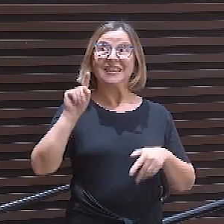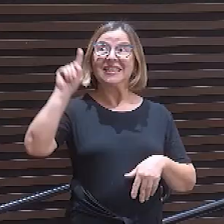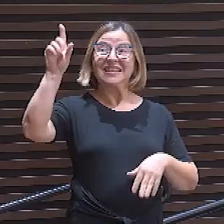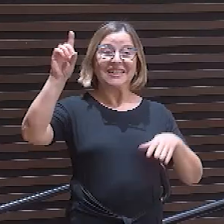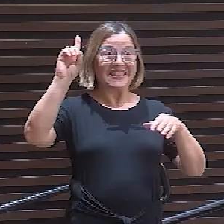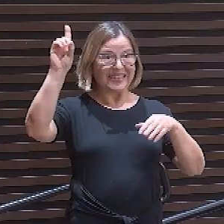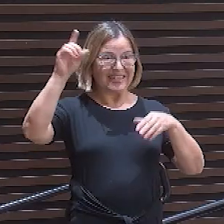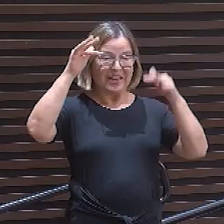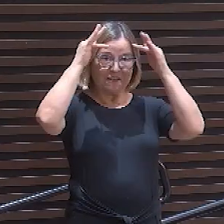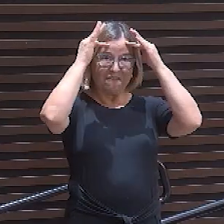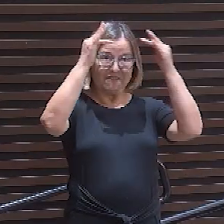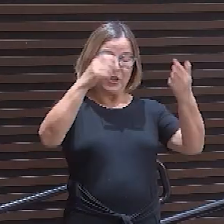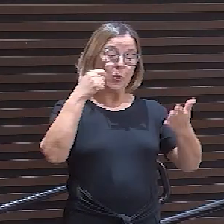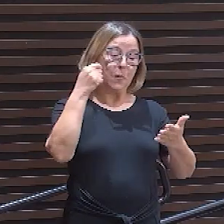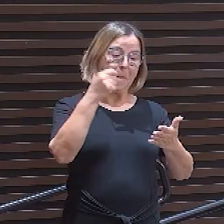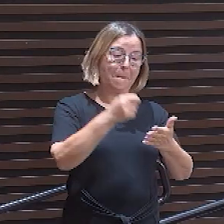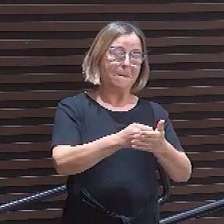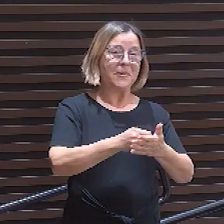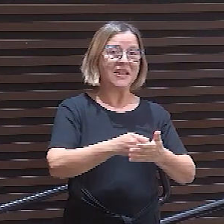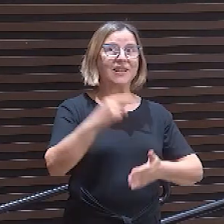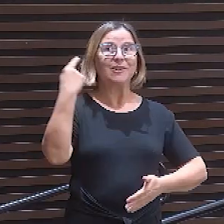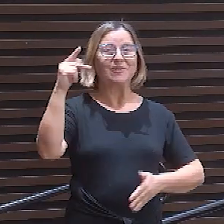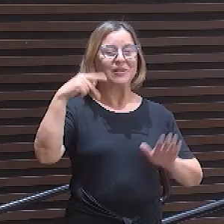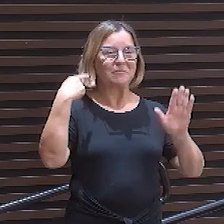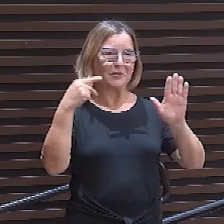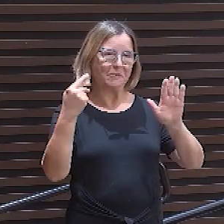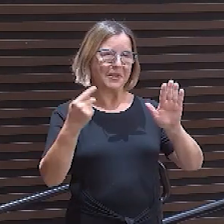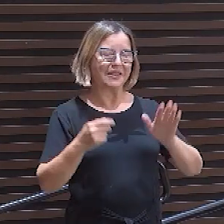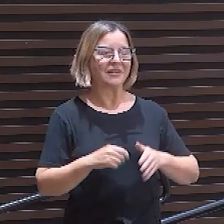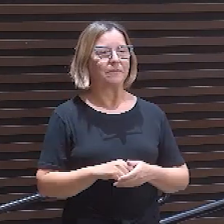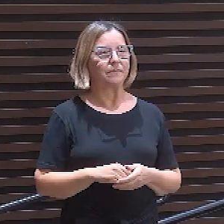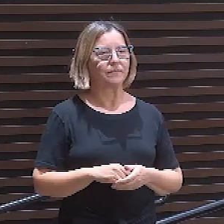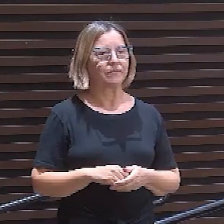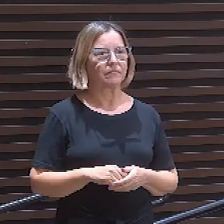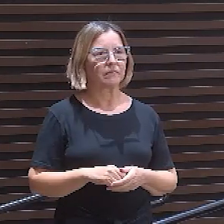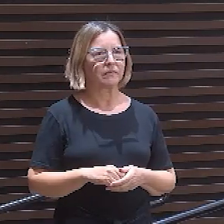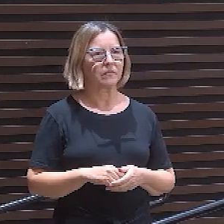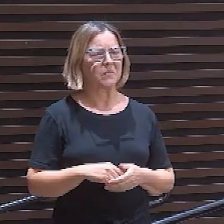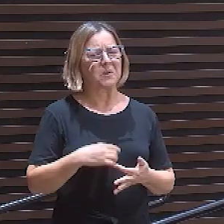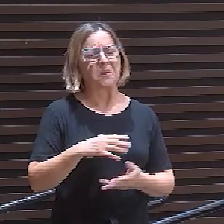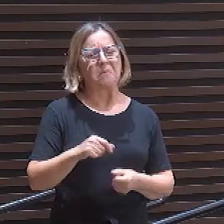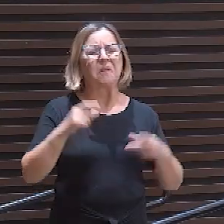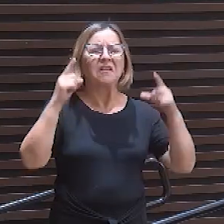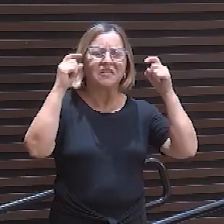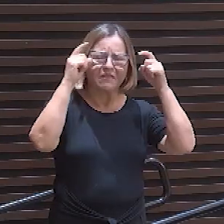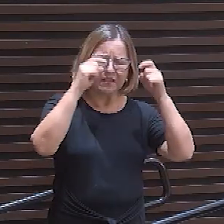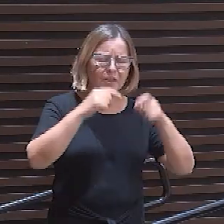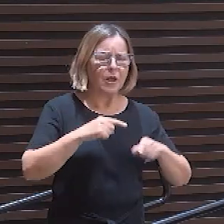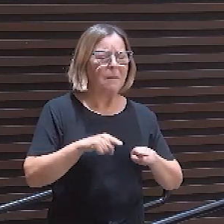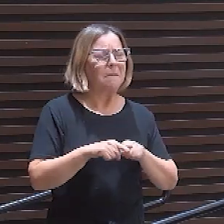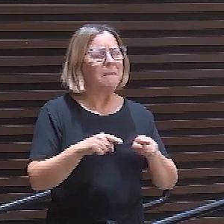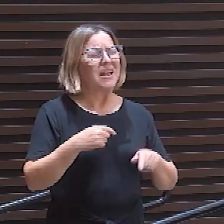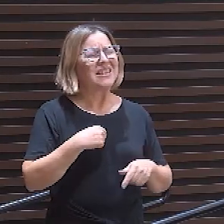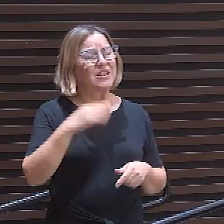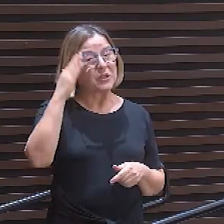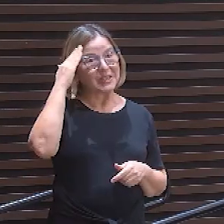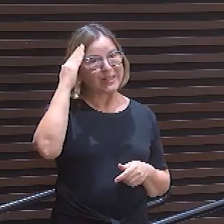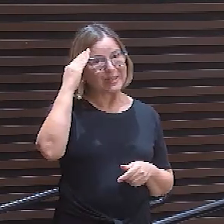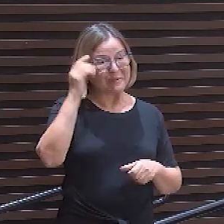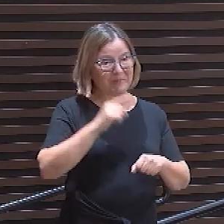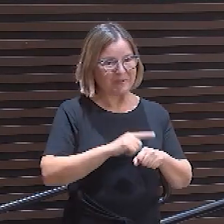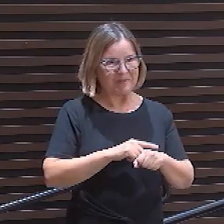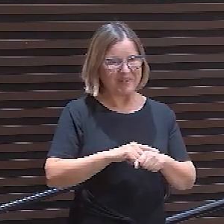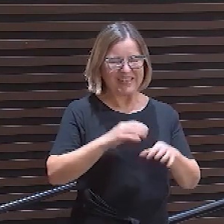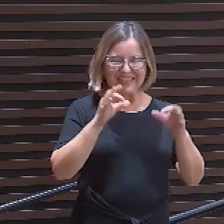Eu sei que Ele vai aparecer. A coisa está difícil, mas eu sei que no momento certo Ele